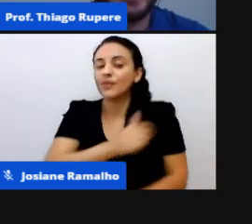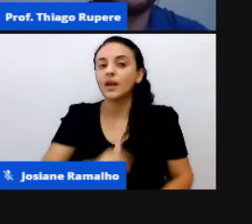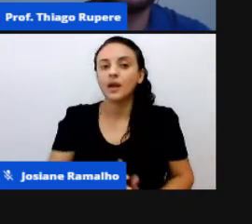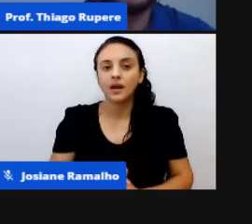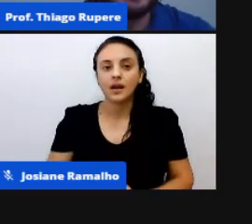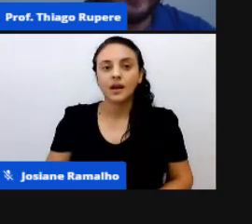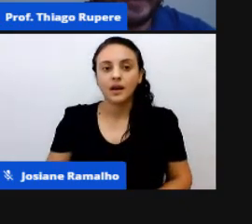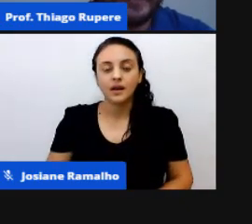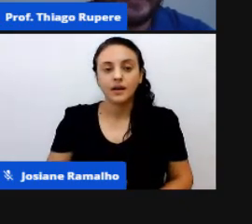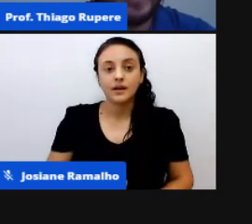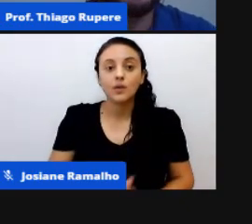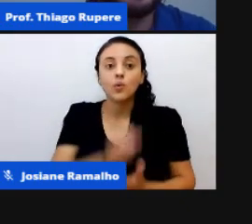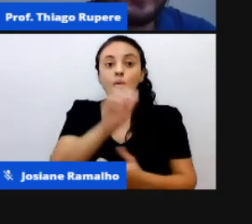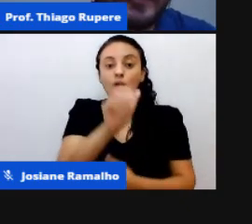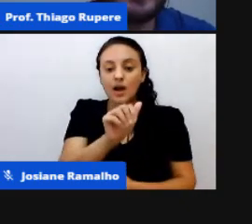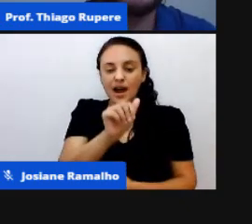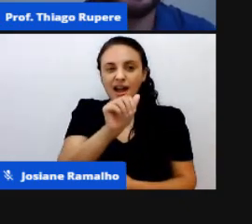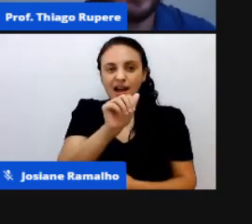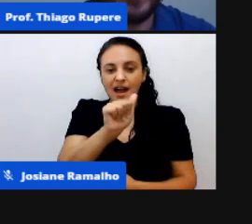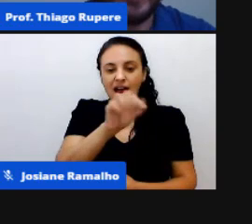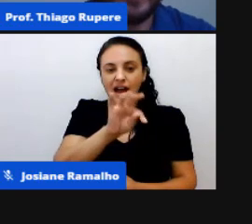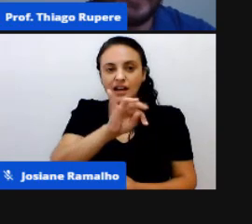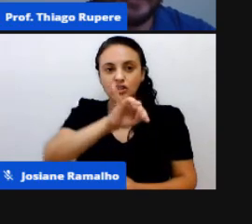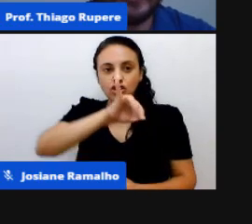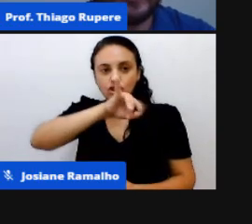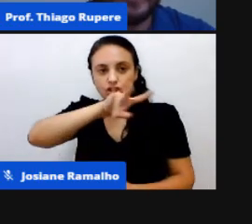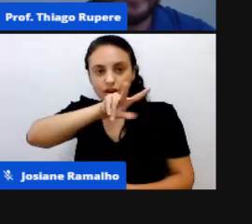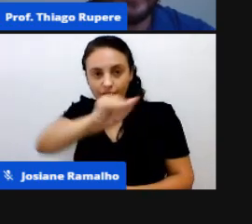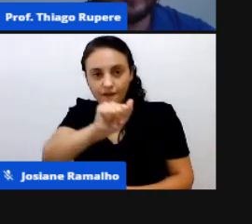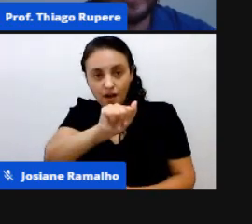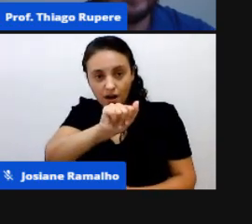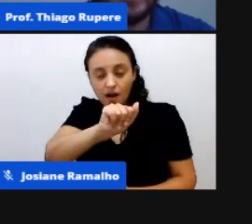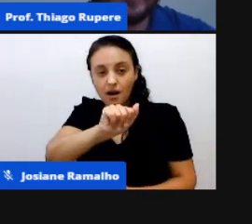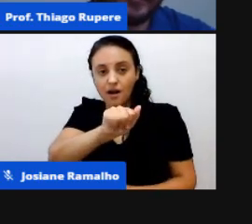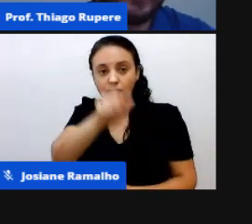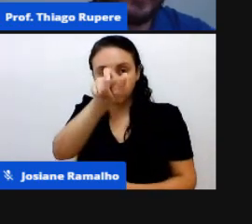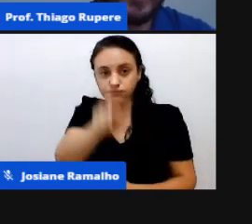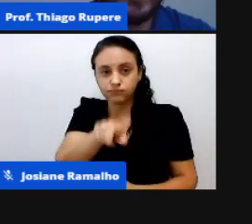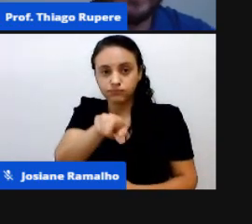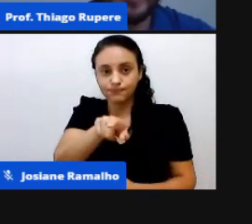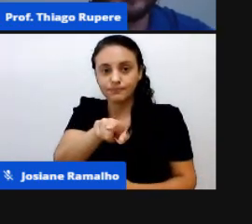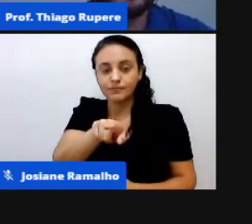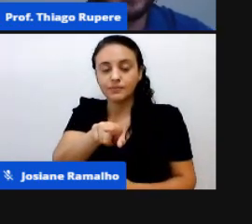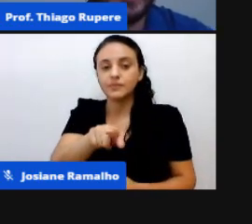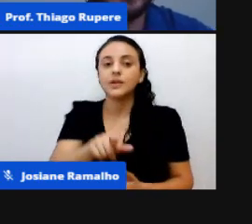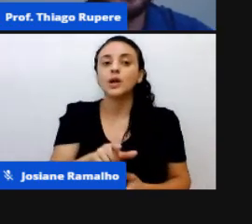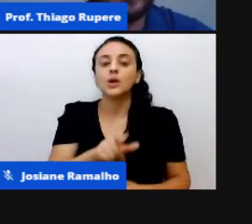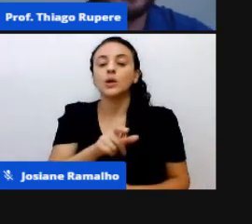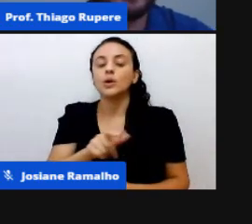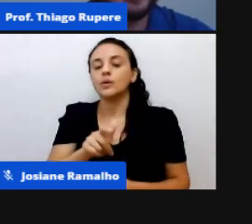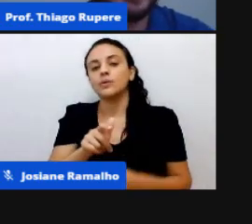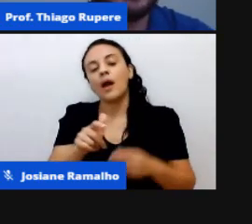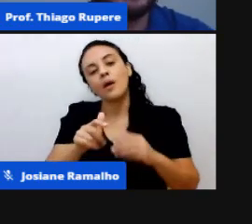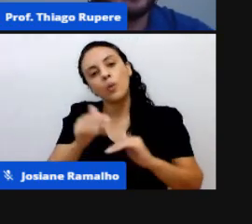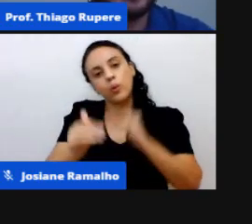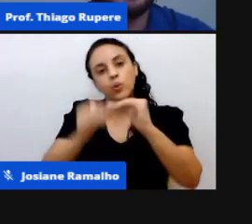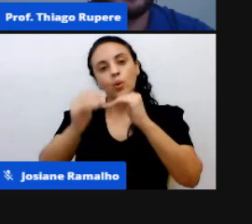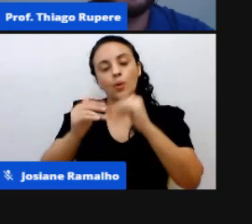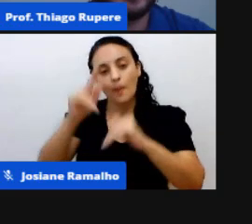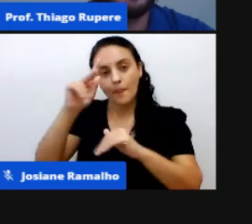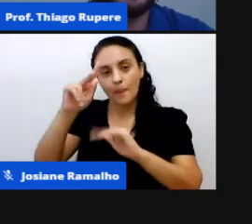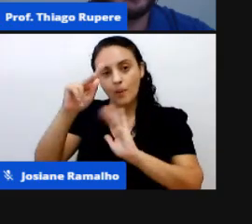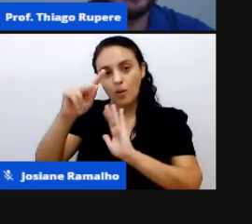essa parte ativa da construção do próprio conhecimento. Tudo bem? E vocês vão ver, por exemplo, nos cadernos de